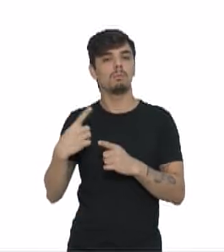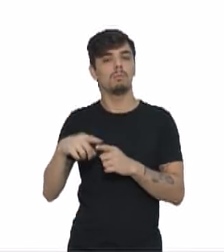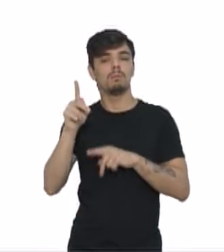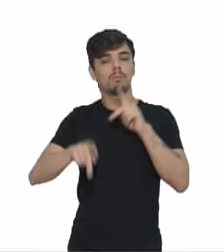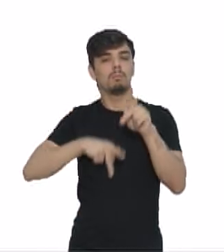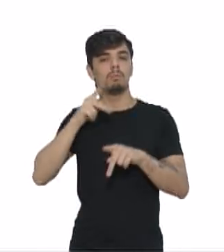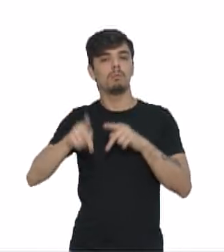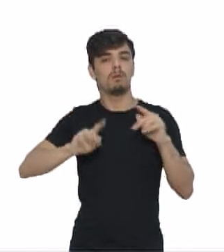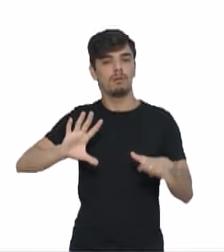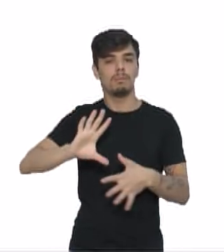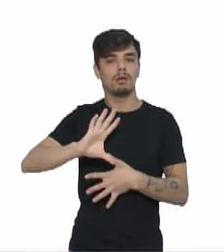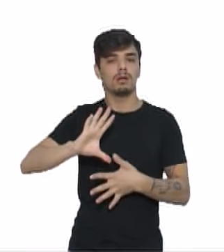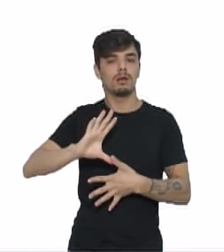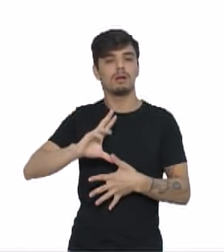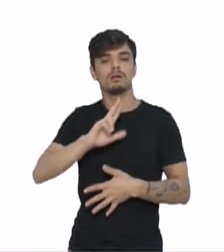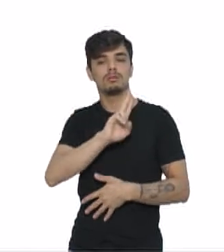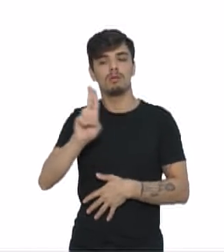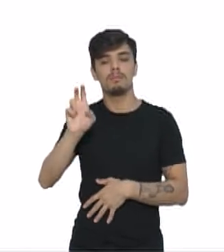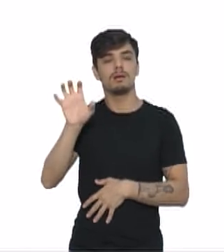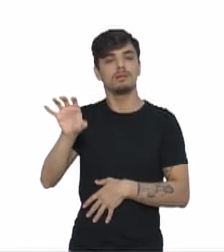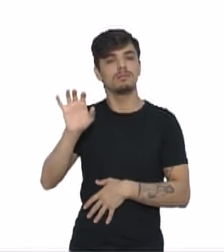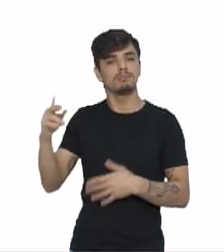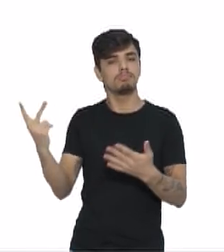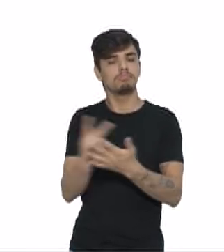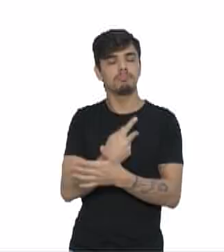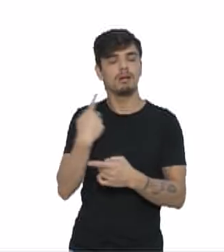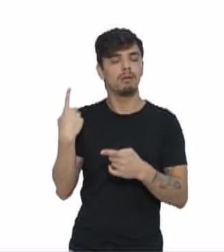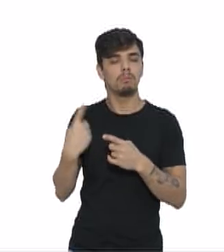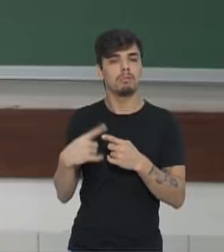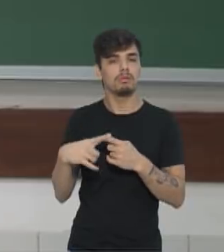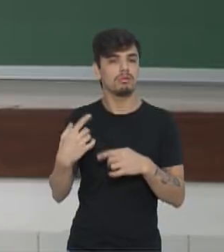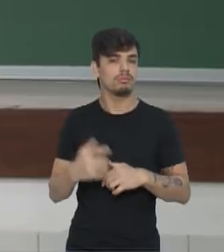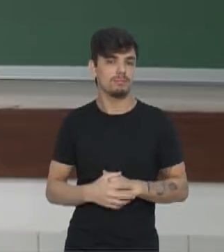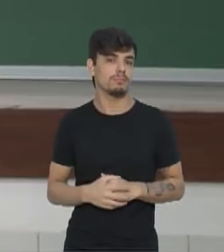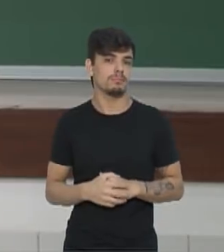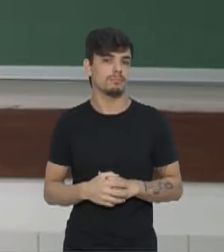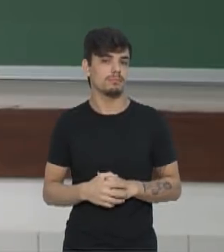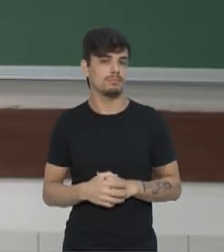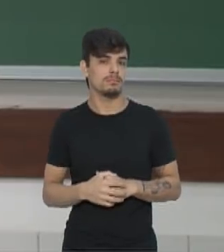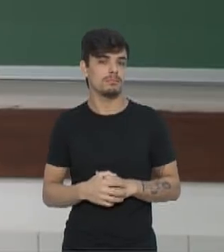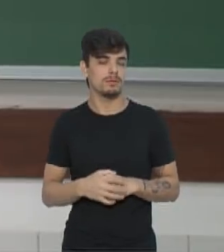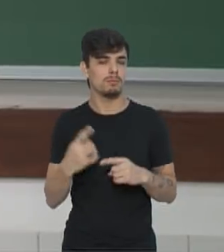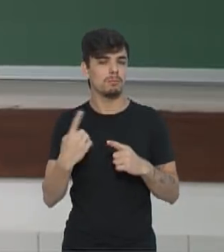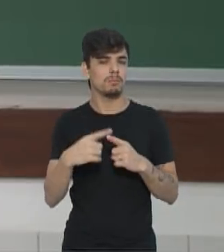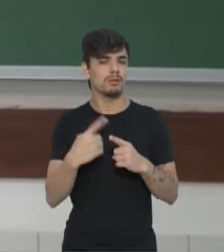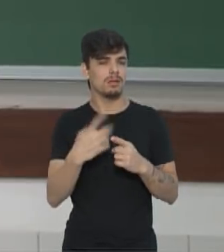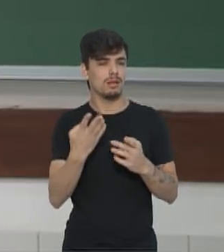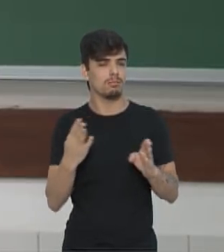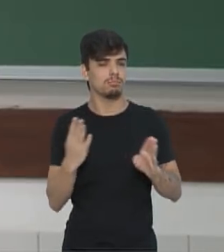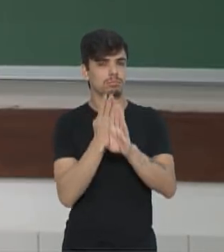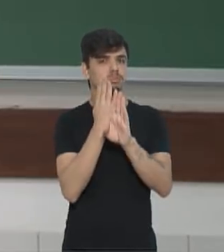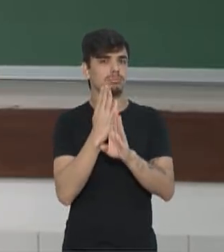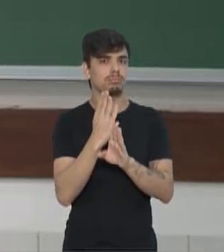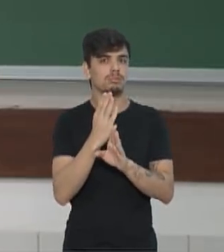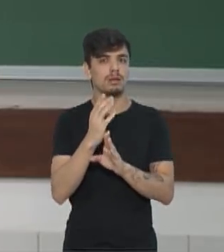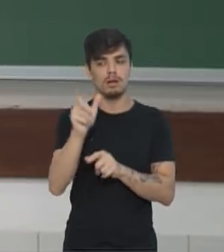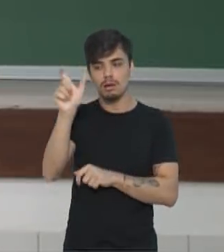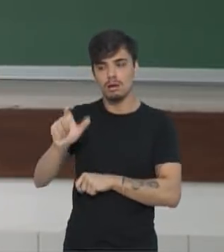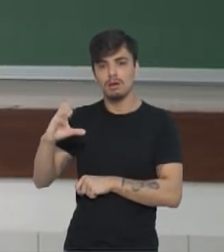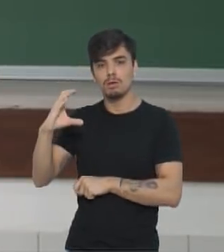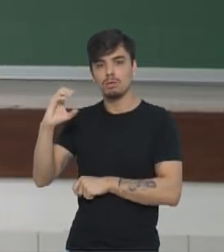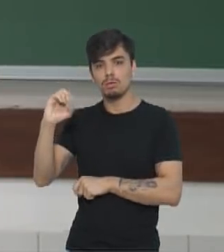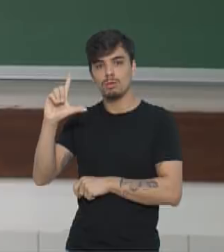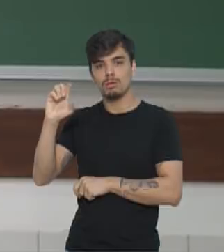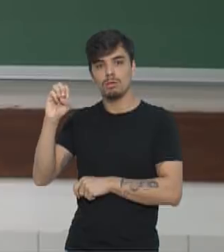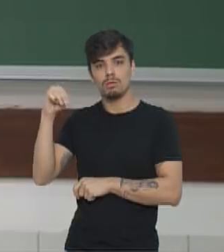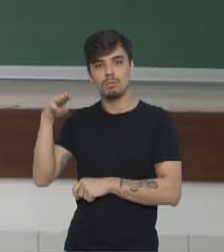chamados incorretamente dessa maneira por Colombo? Vamos lembrar que primeiro foi um achado. Colombo foi o primeiro a ver eles. Então